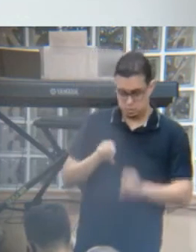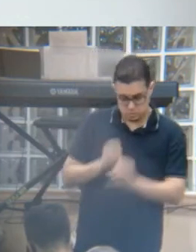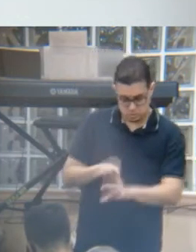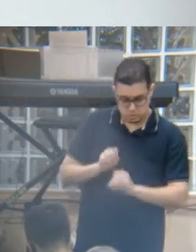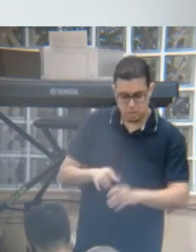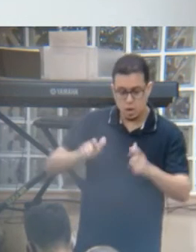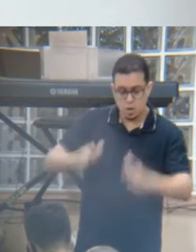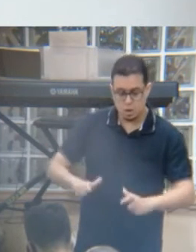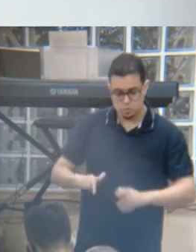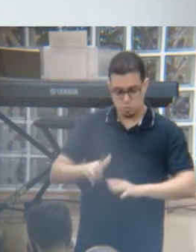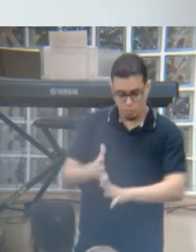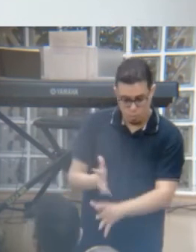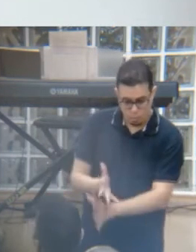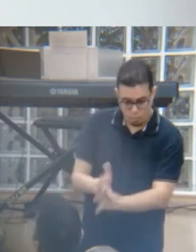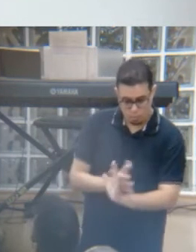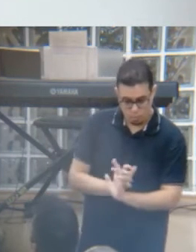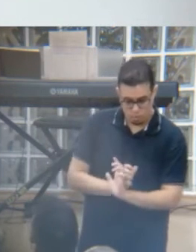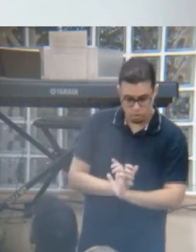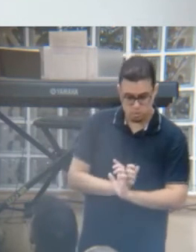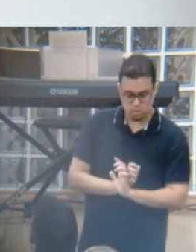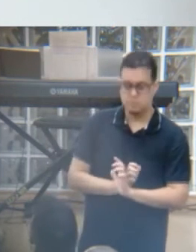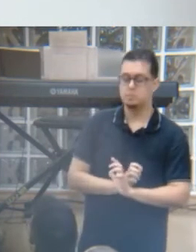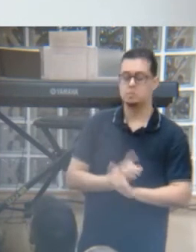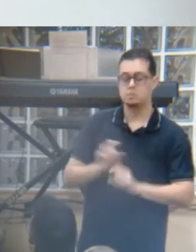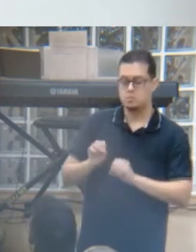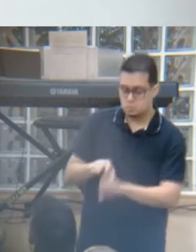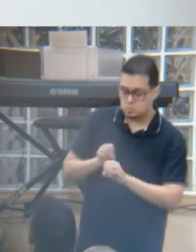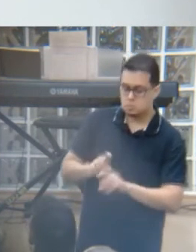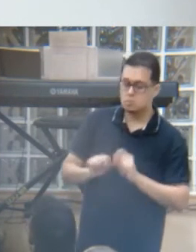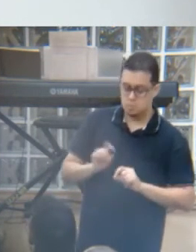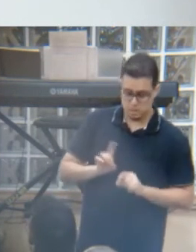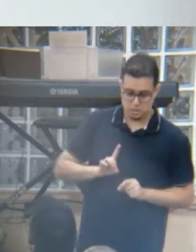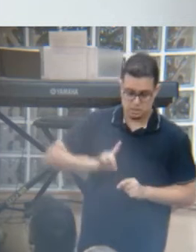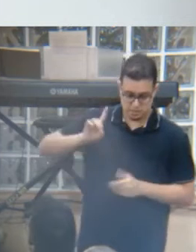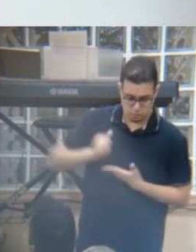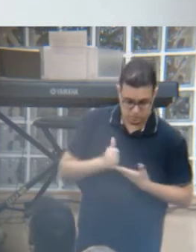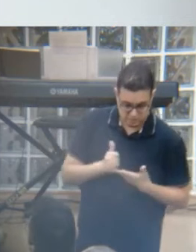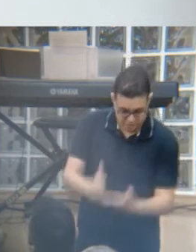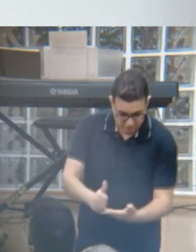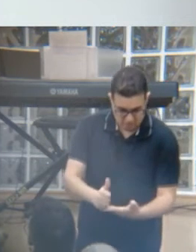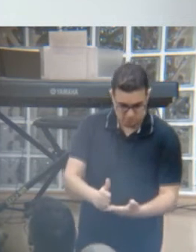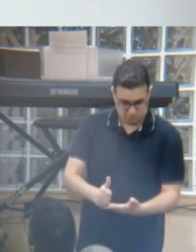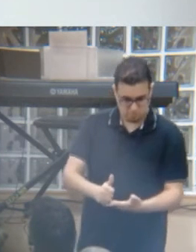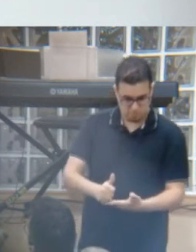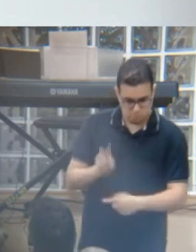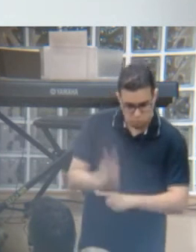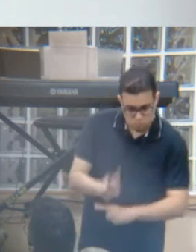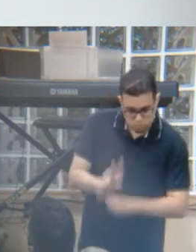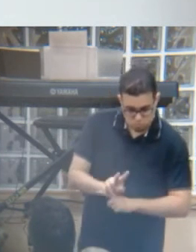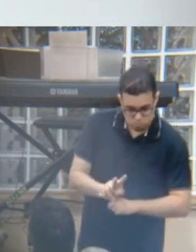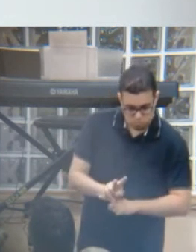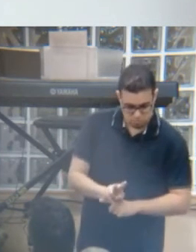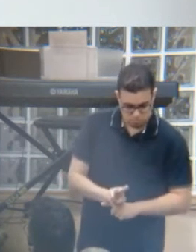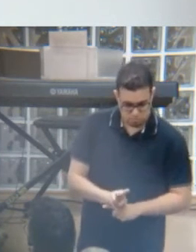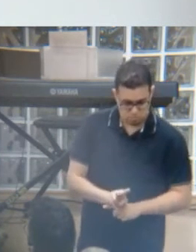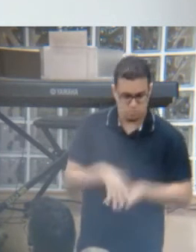que Deus provê. Momentos mais difíceis ainda. Então ele vai, ora, pede a Deus